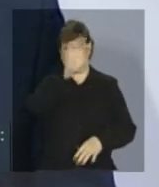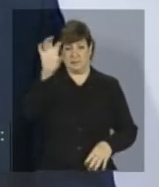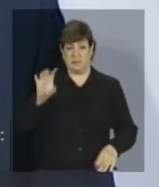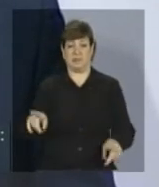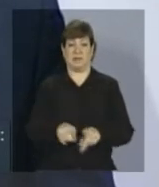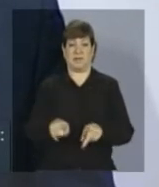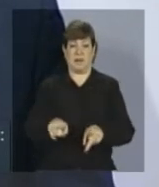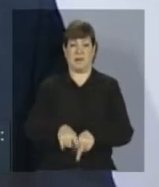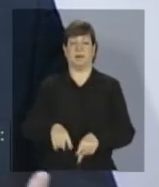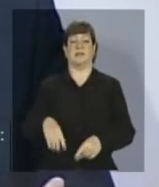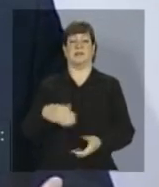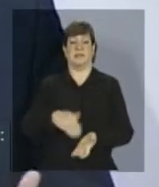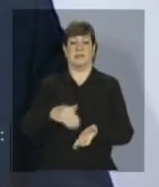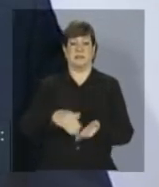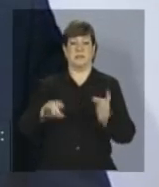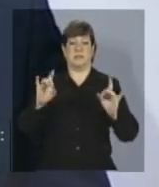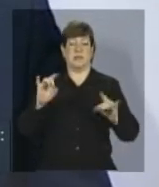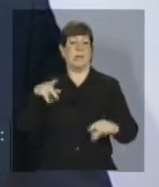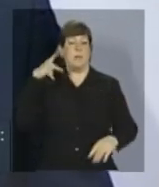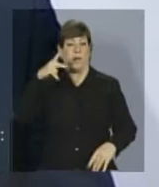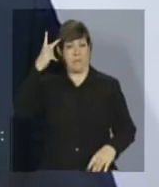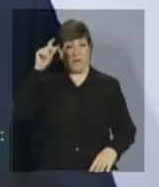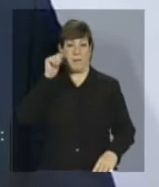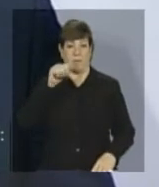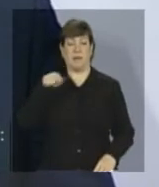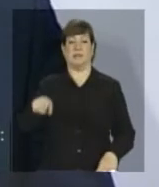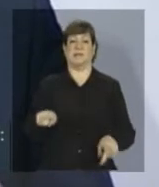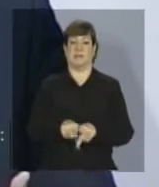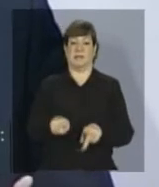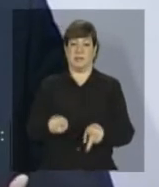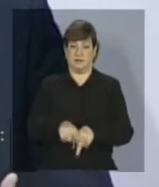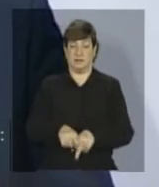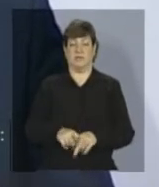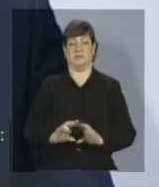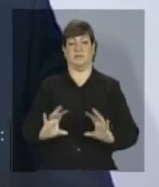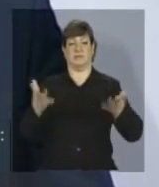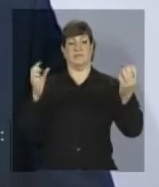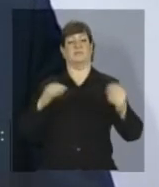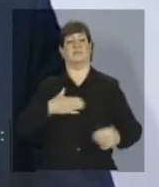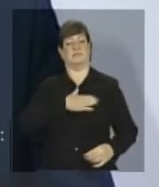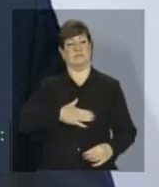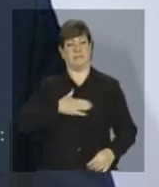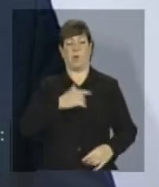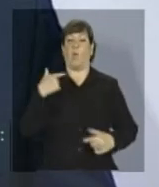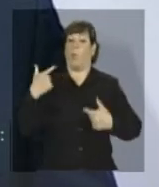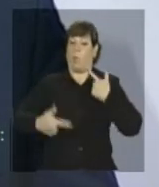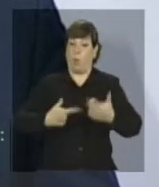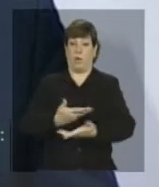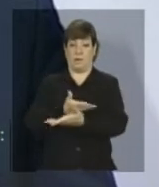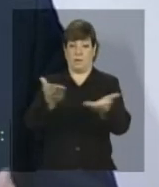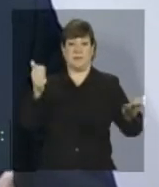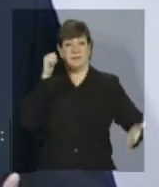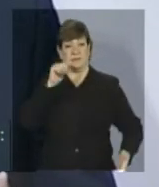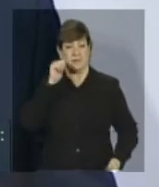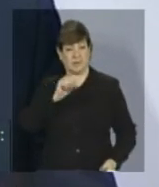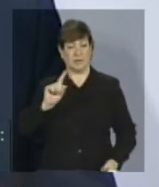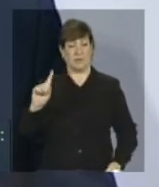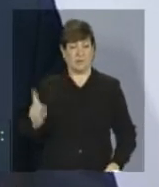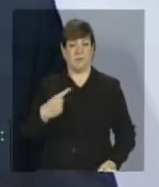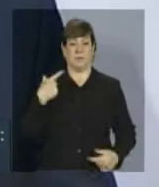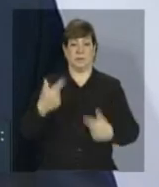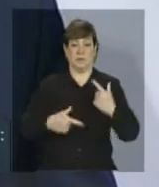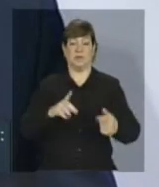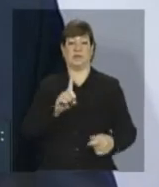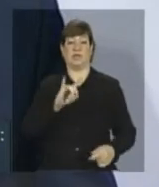políticas para as mulheres, mas também, em alguma medida, certamente celebramos a luta das mulheres em referência